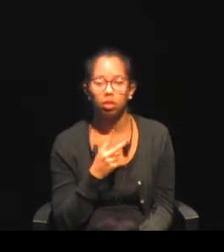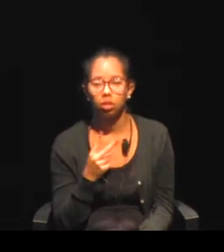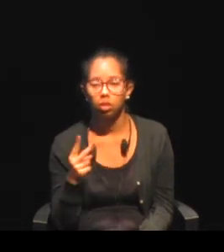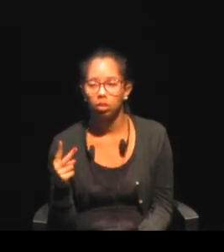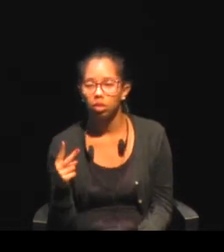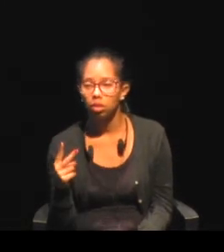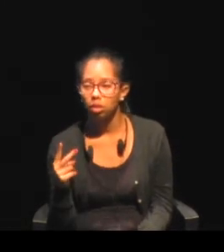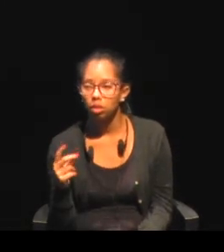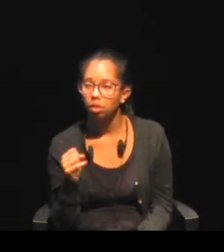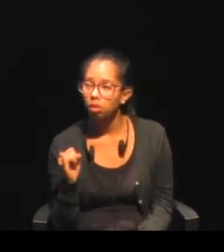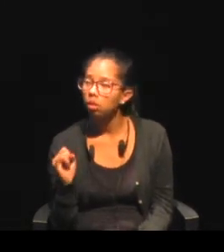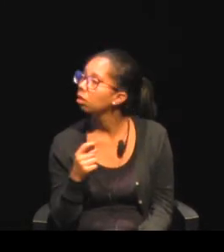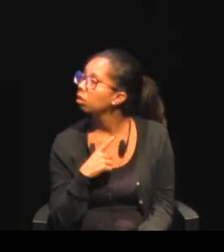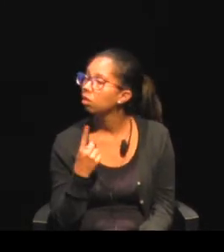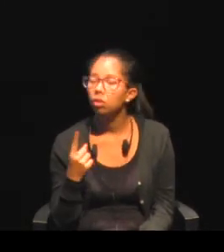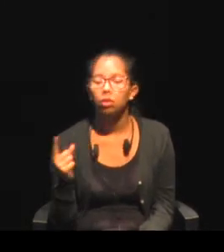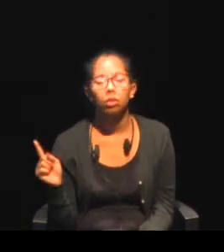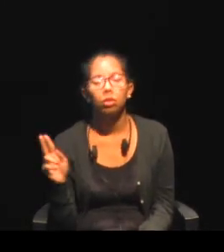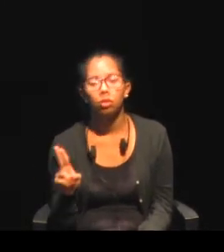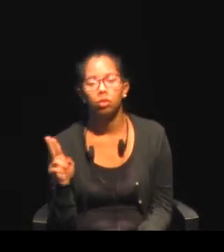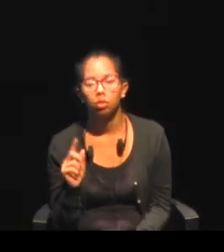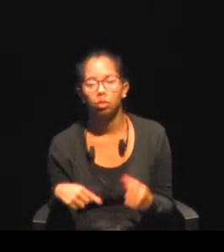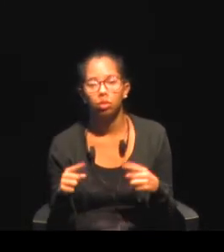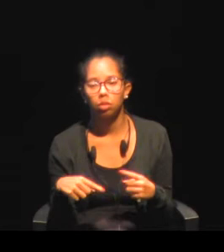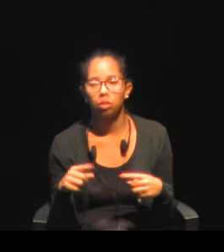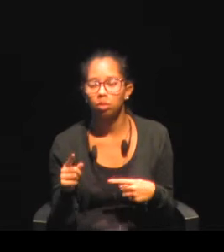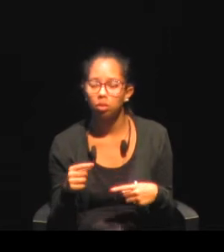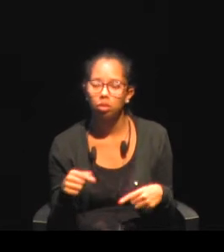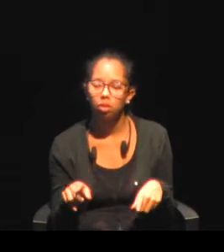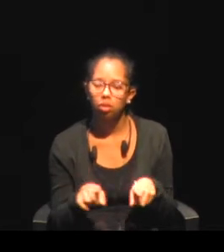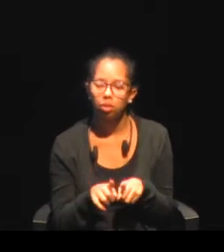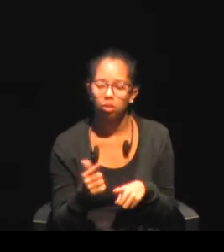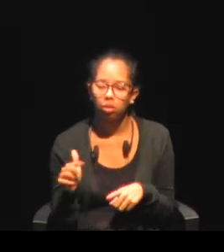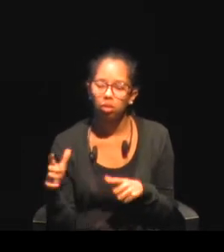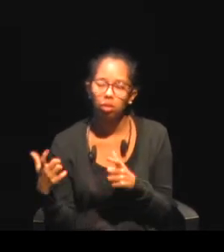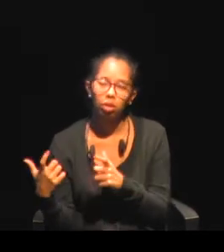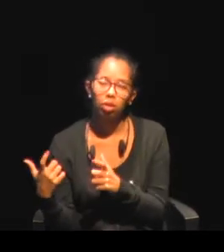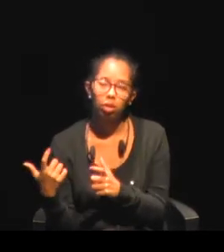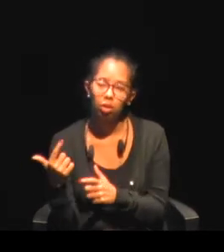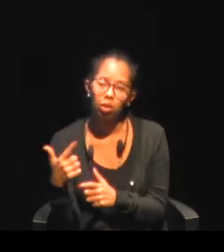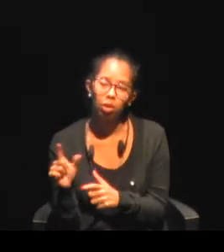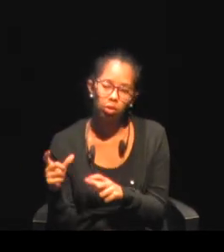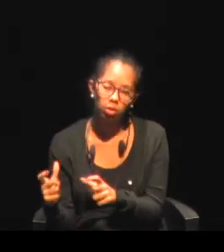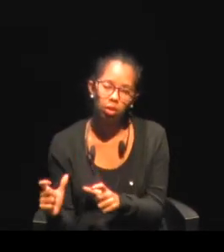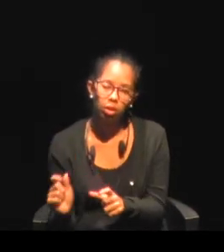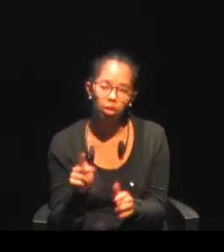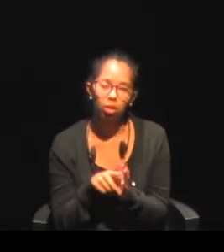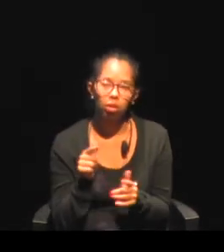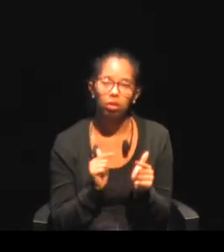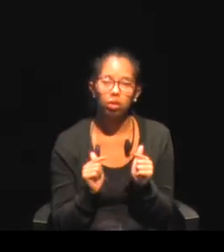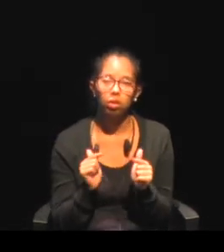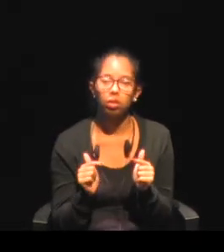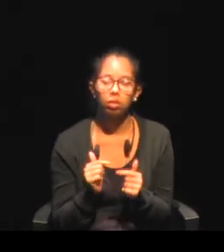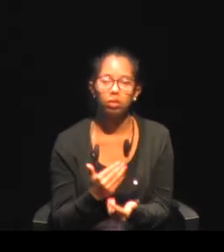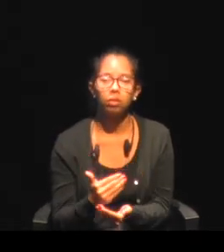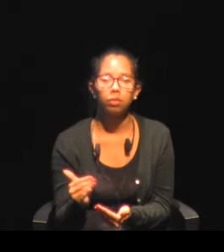direito daqui corresponde 2 pés direitos daqui. Normalmente tem uma área de uso público aqui, a gente tem sempre um piso de serviços, um